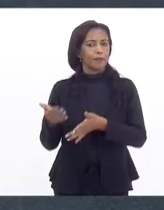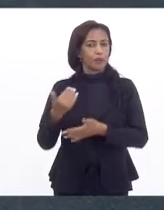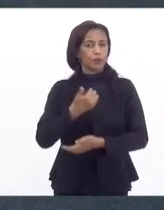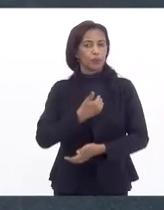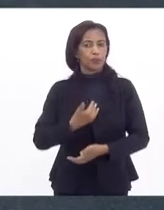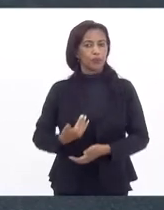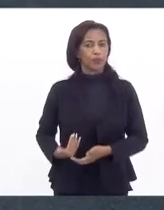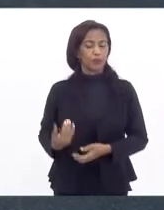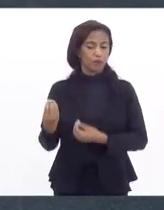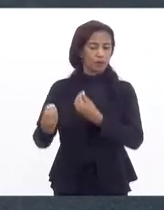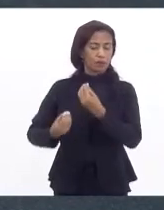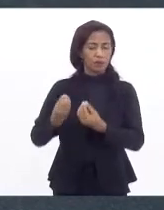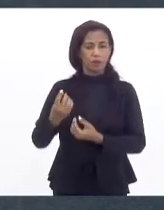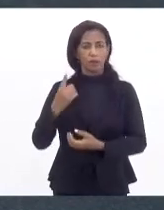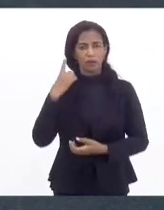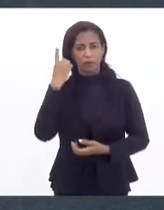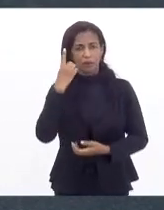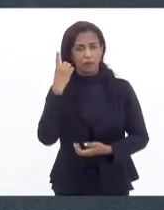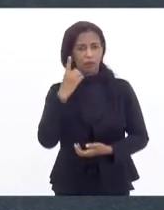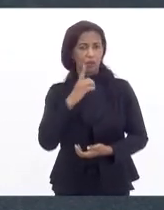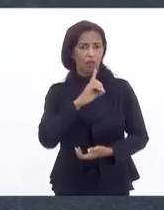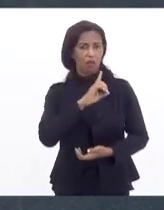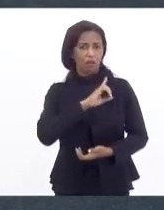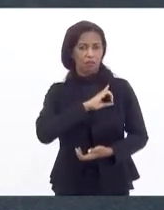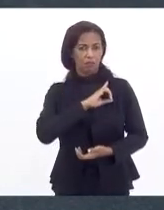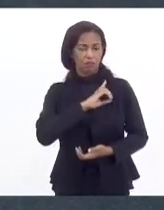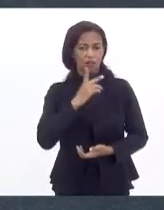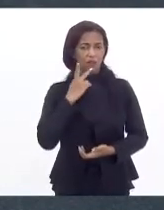como a deputada Marta Rocha aqui mesmo falou,